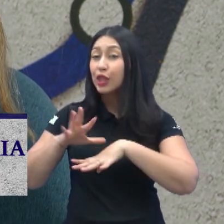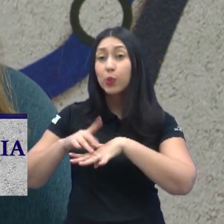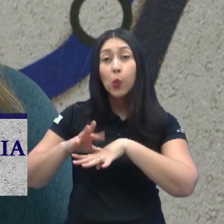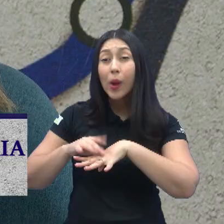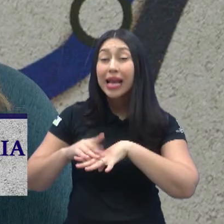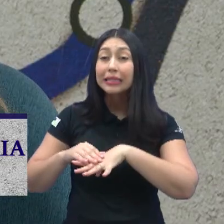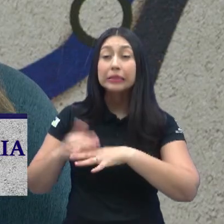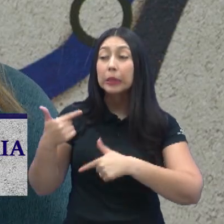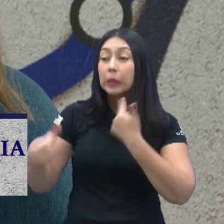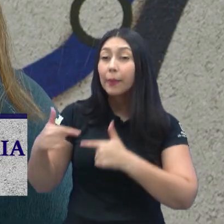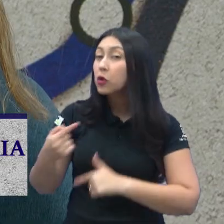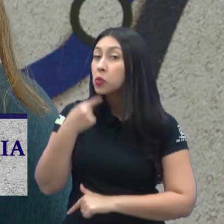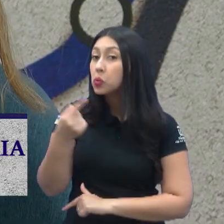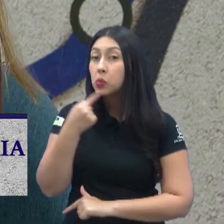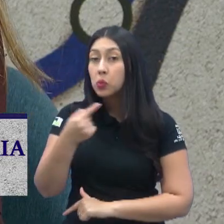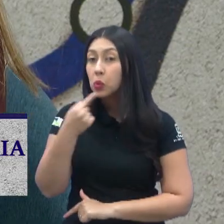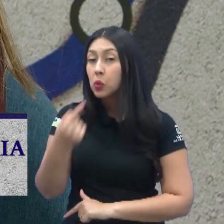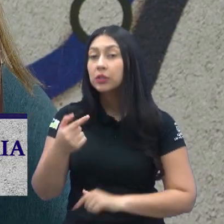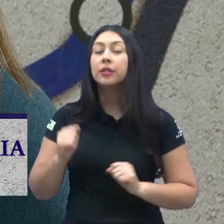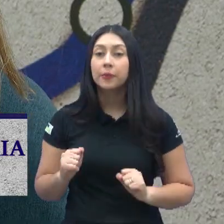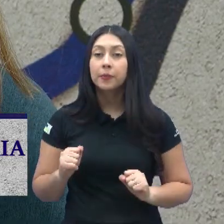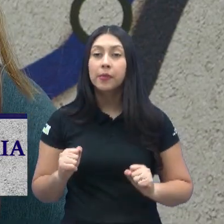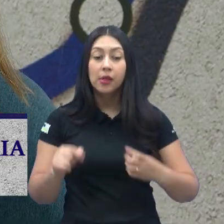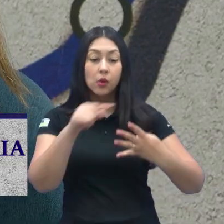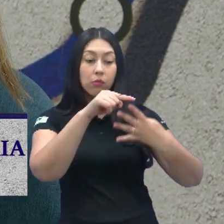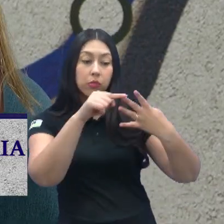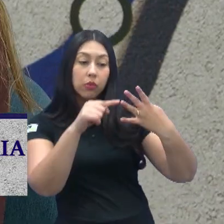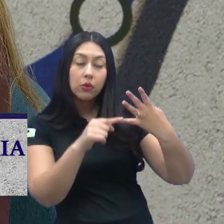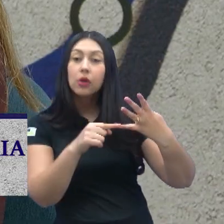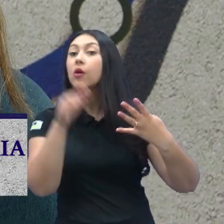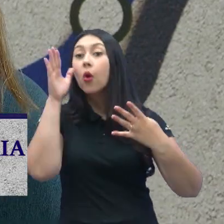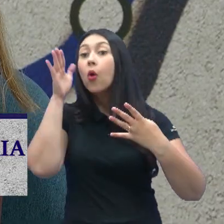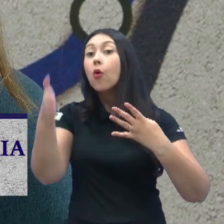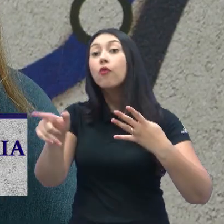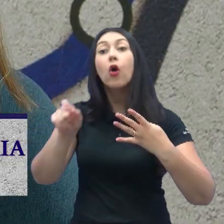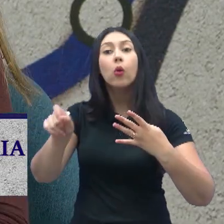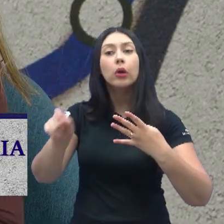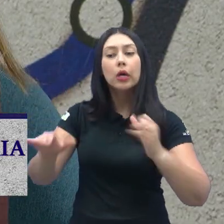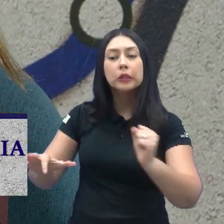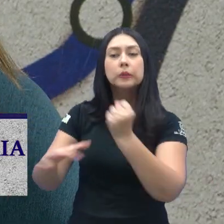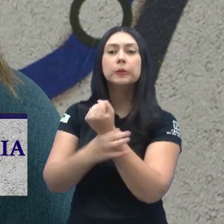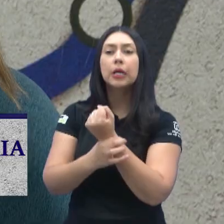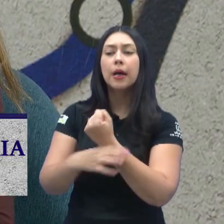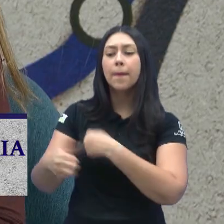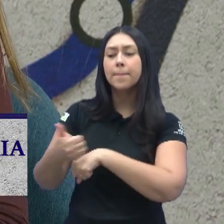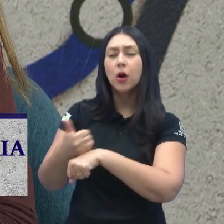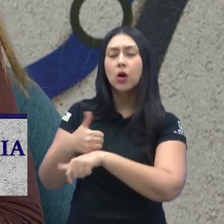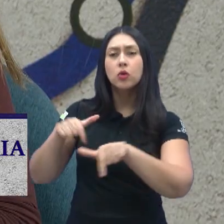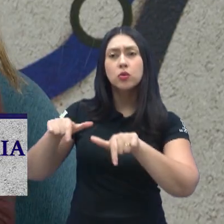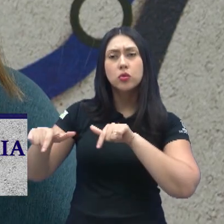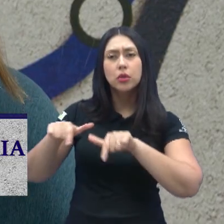a antiga aposentadoria por invalidez. Todas essas visam proteger o trabalhador, né, de uma certa forma, ou